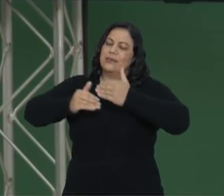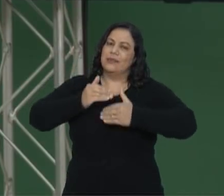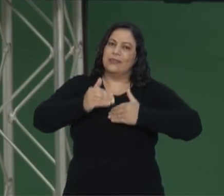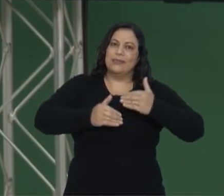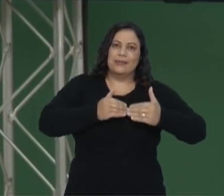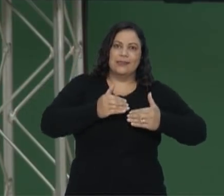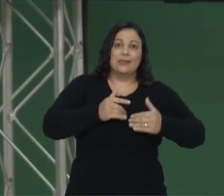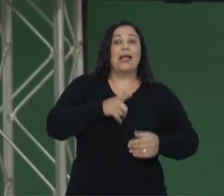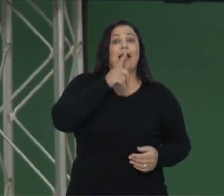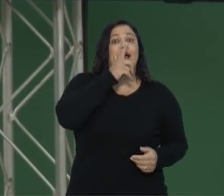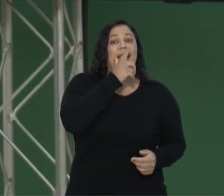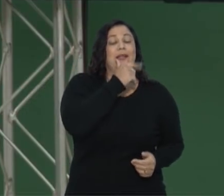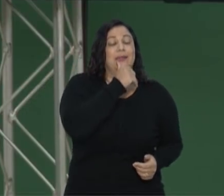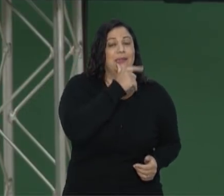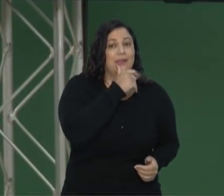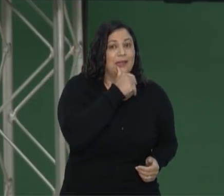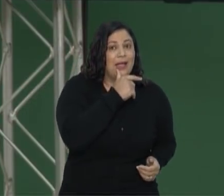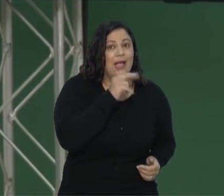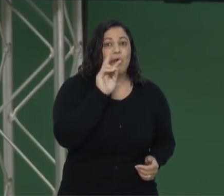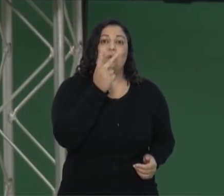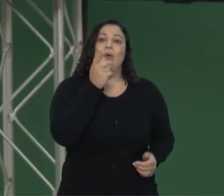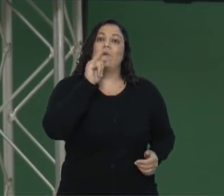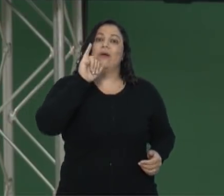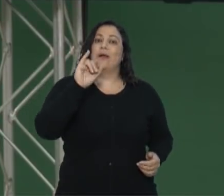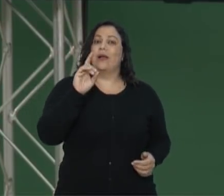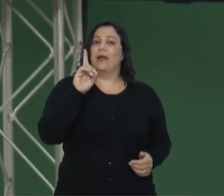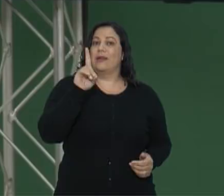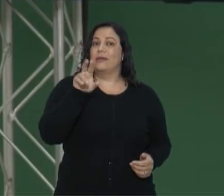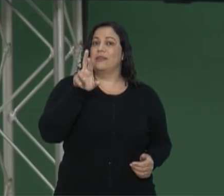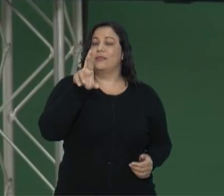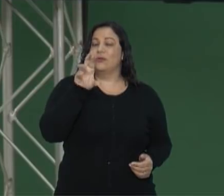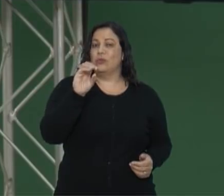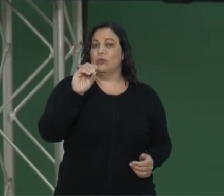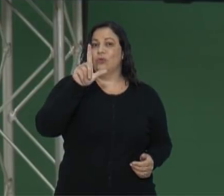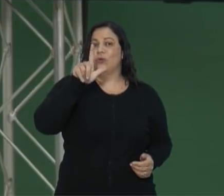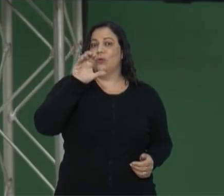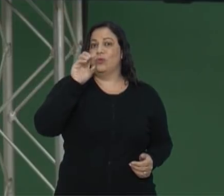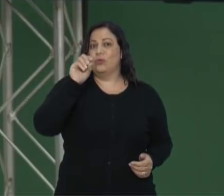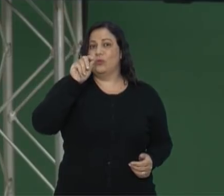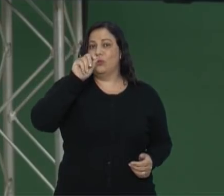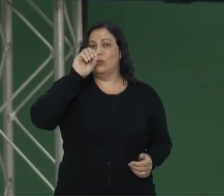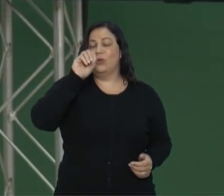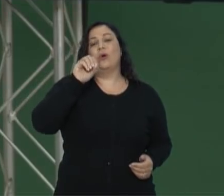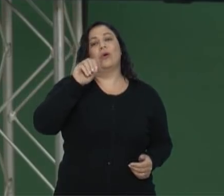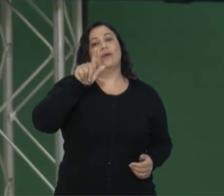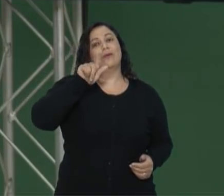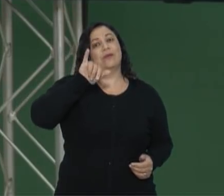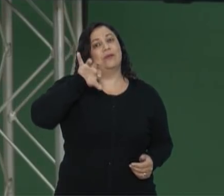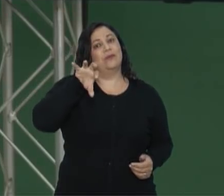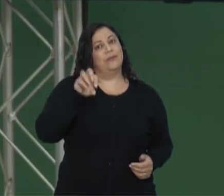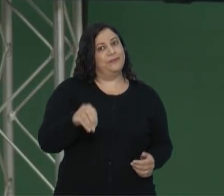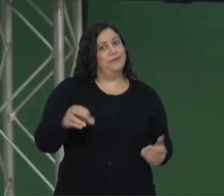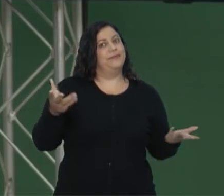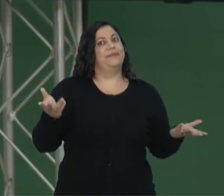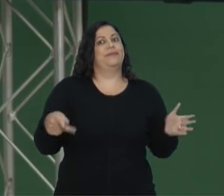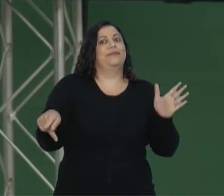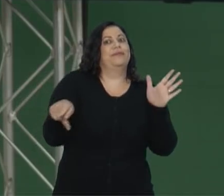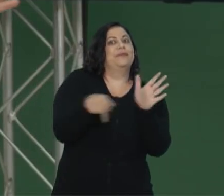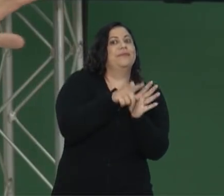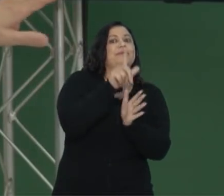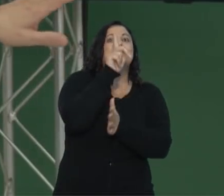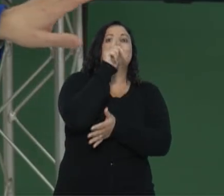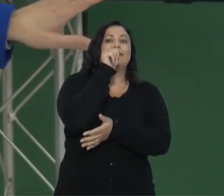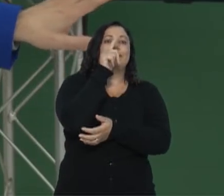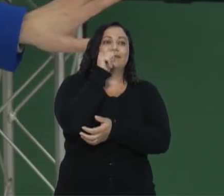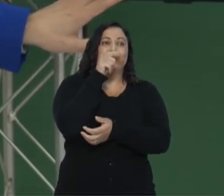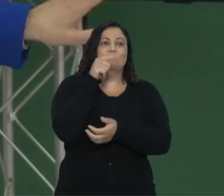Da água ou hidrológico, porque tem uma relação com a água na natureza. Então, olhem que legal essa animação que eu trago para